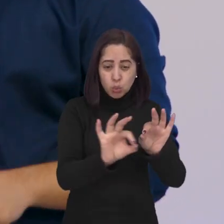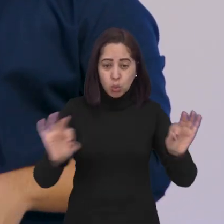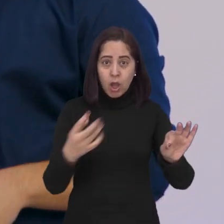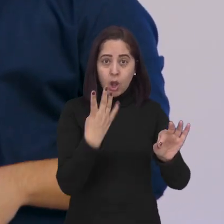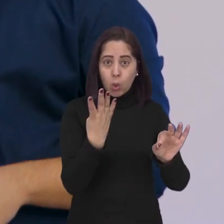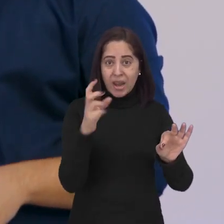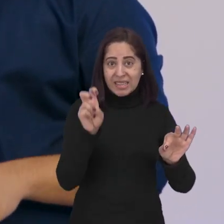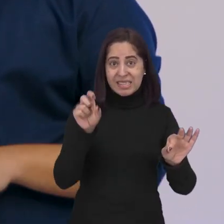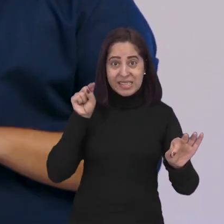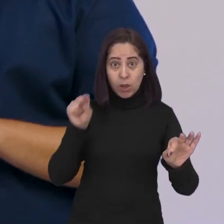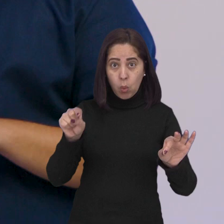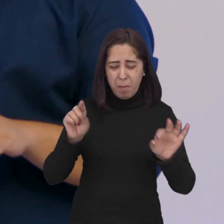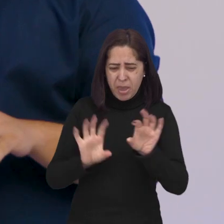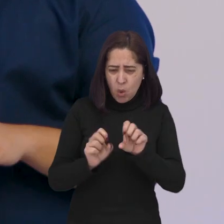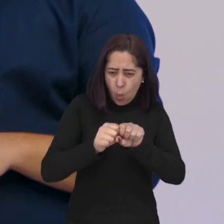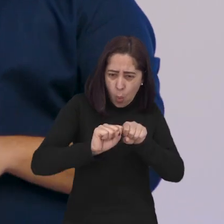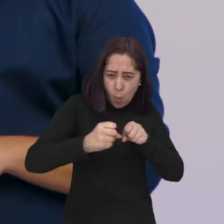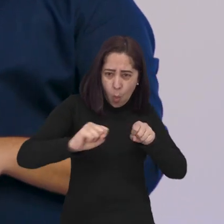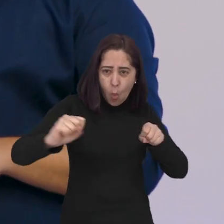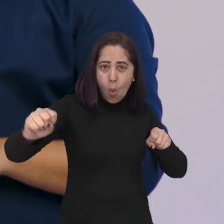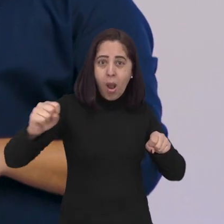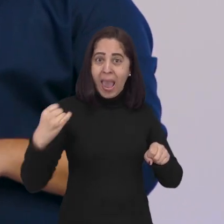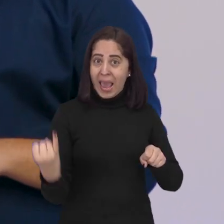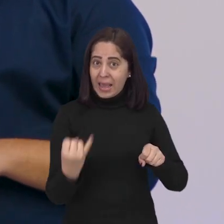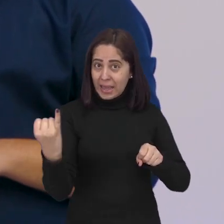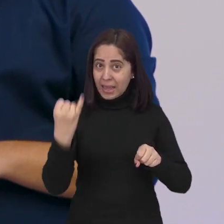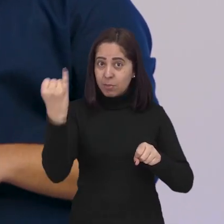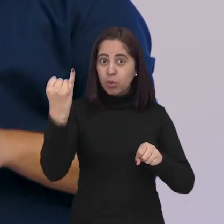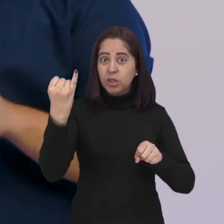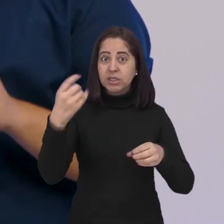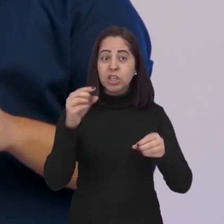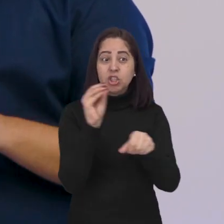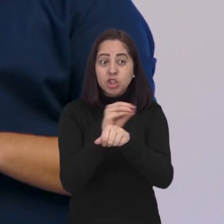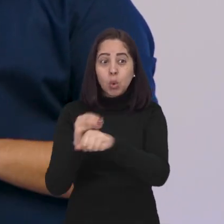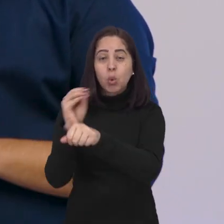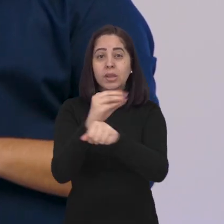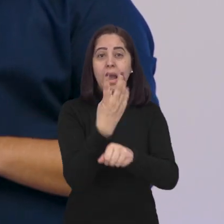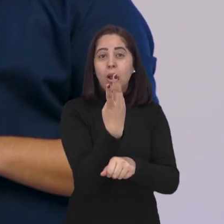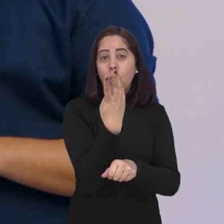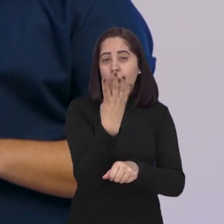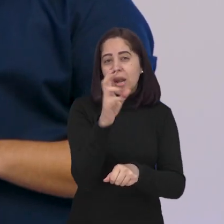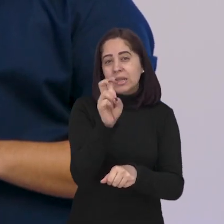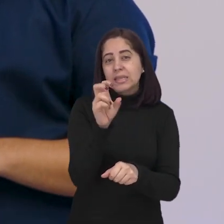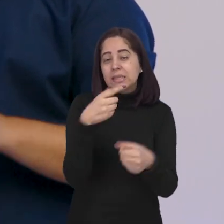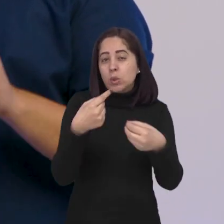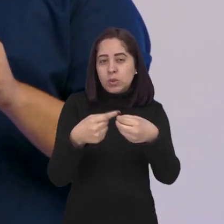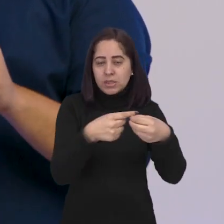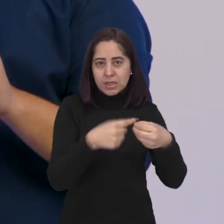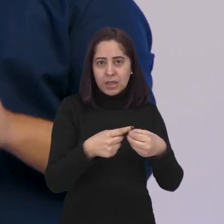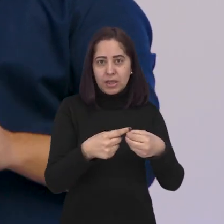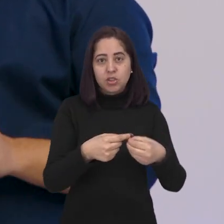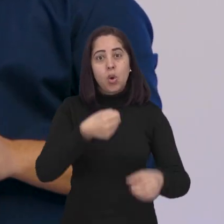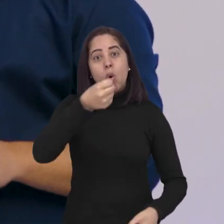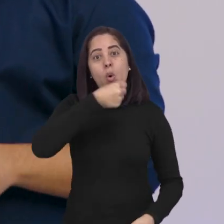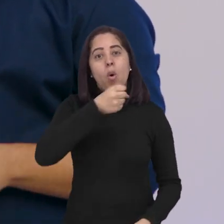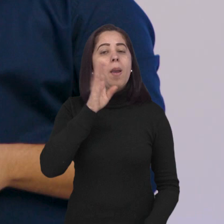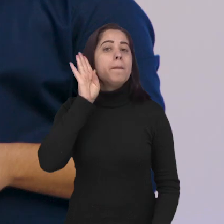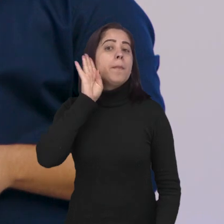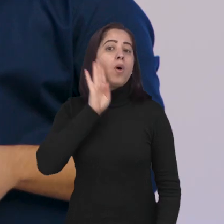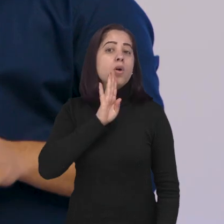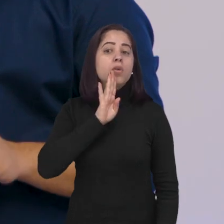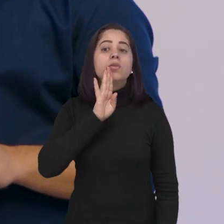mil metros quadrados e tem um papel fundamental na segurança de quase 40 cidades da região. O repórter Paulo